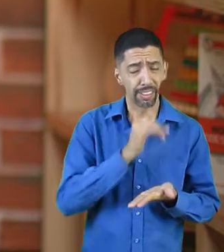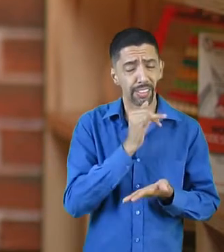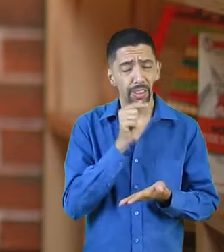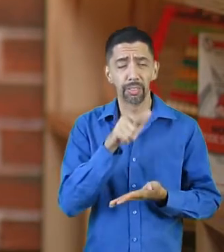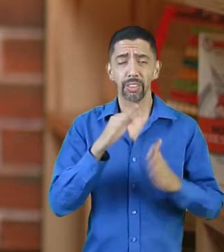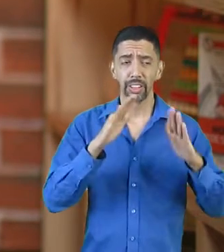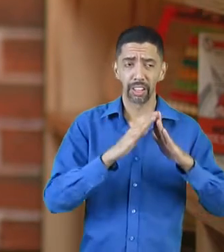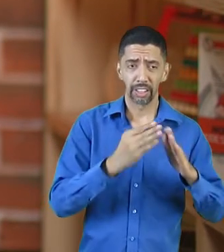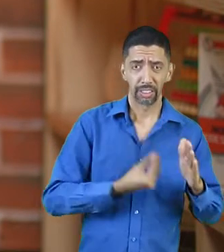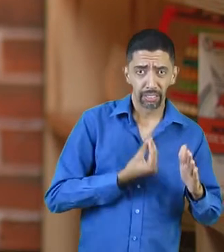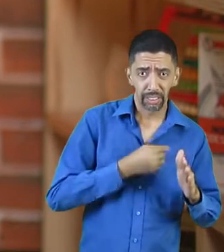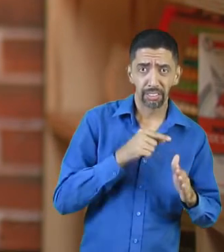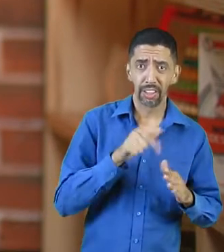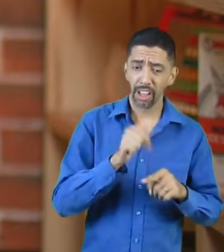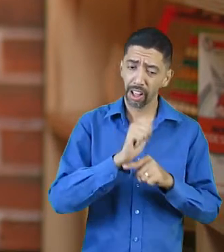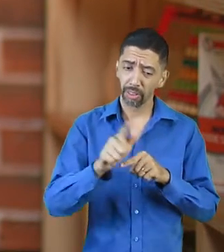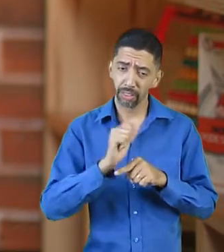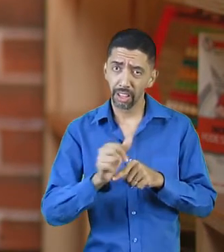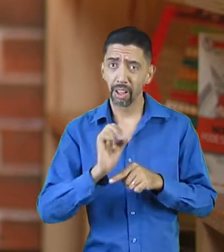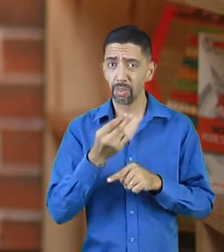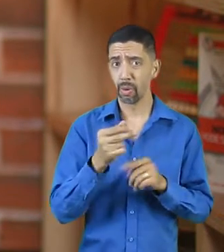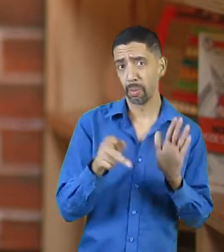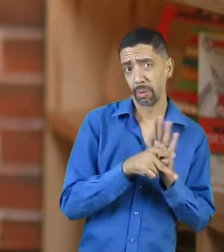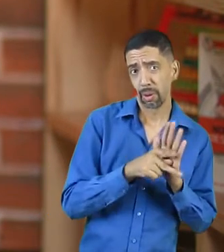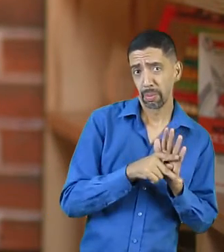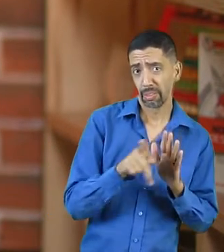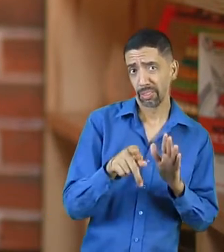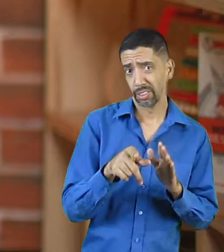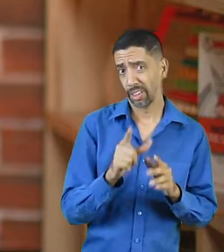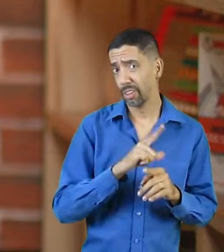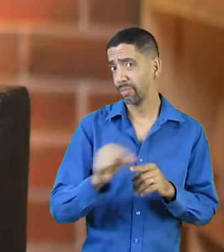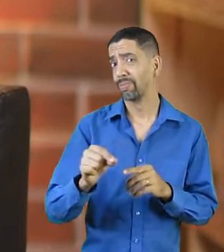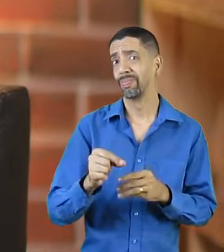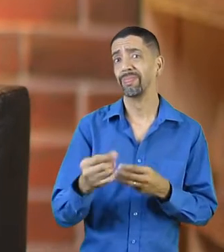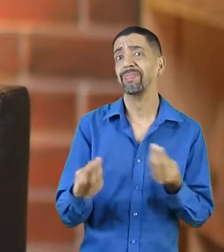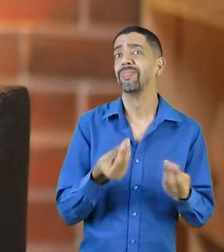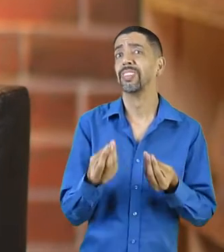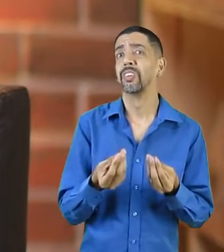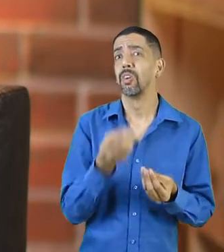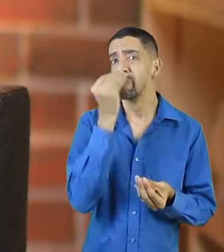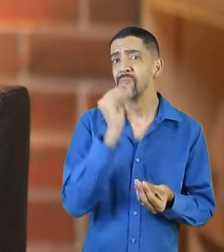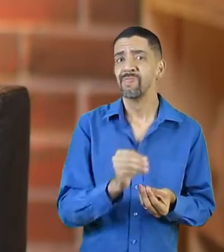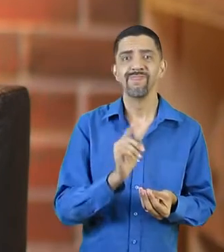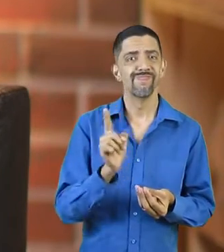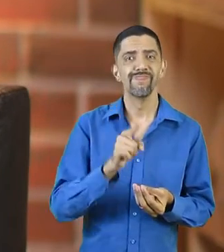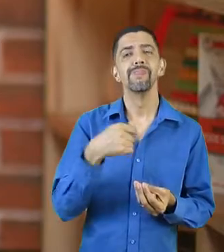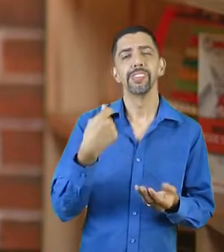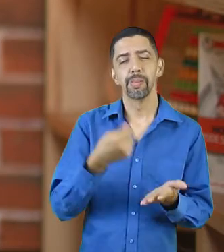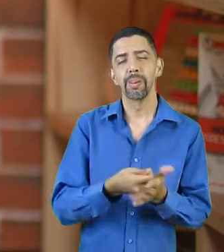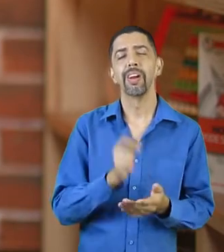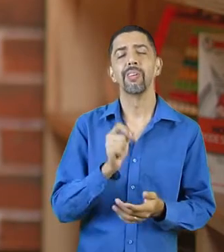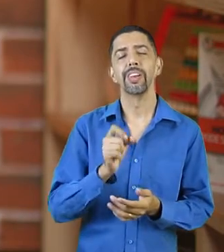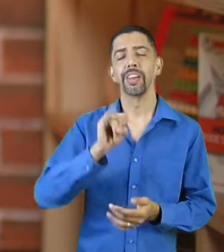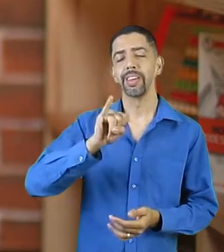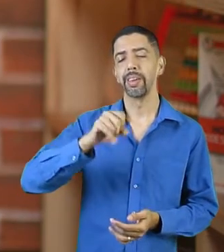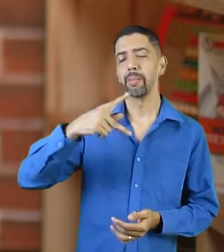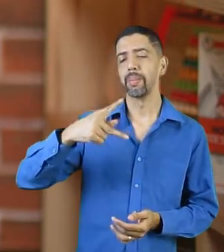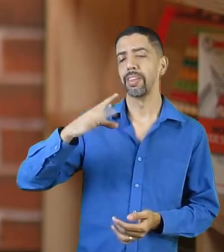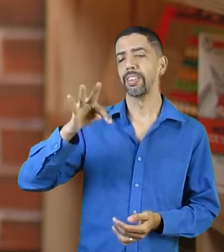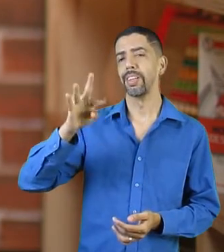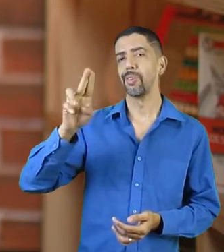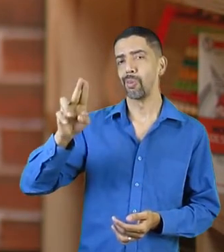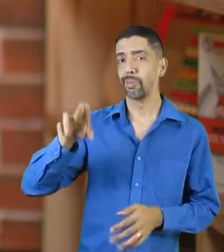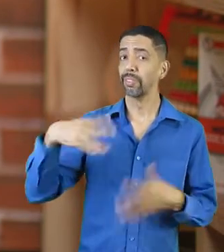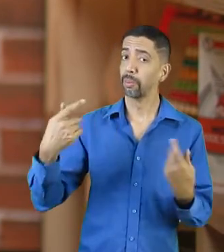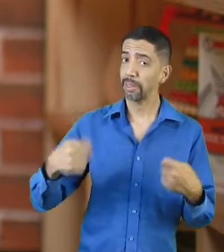numa casa, seja aluguel, seja própria, esta você não tem como fugir. Você terá o IPTU. Então vamos aqui pensar em